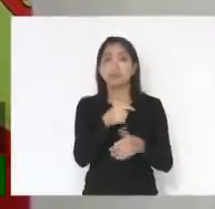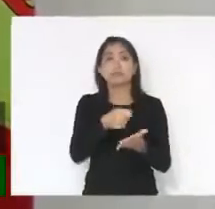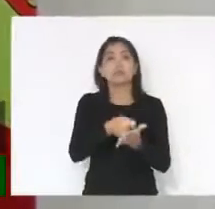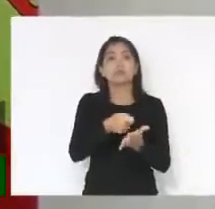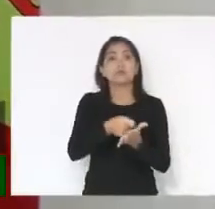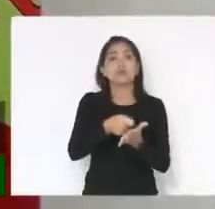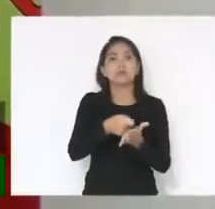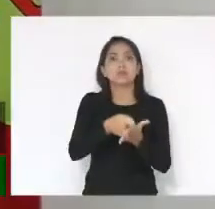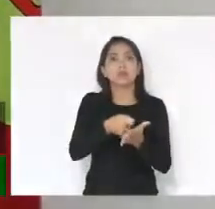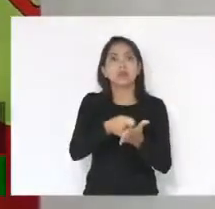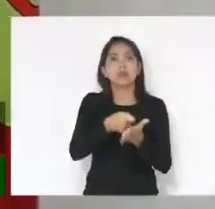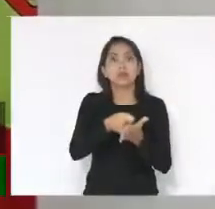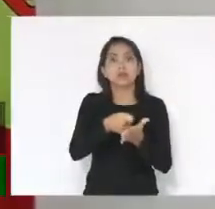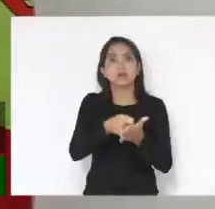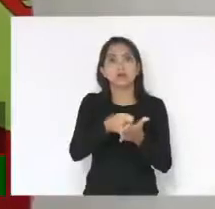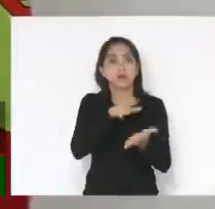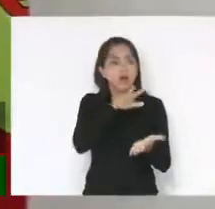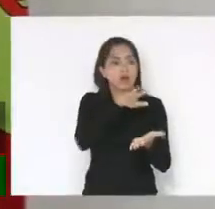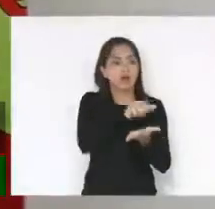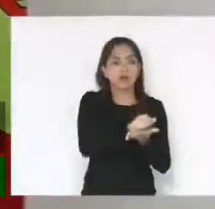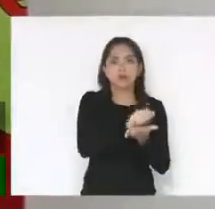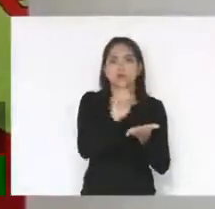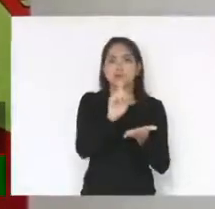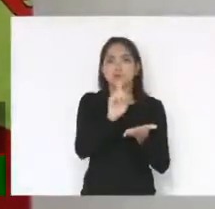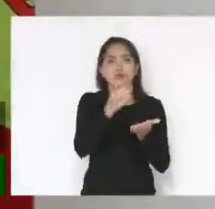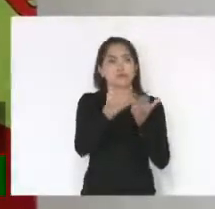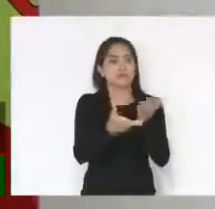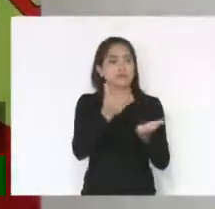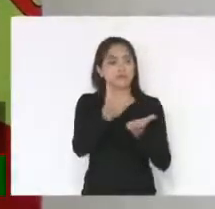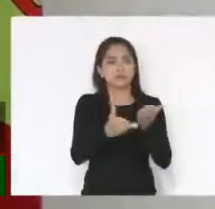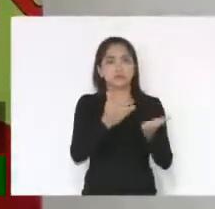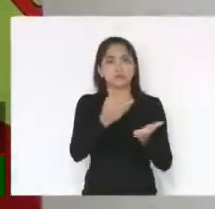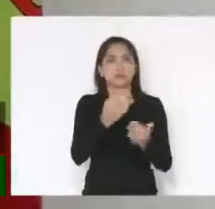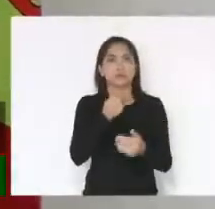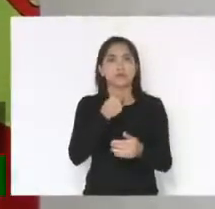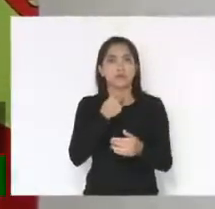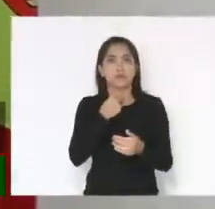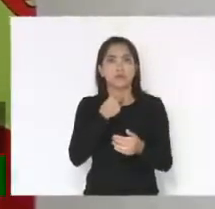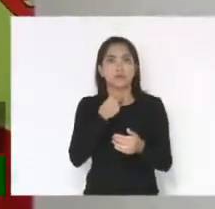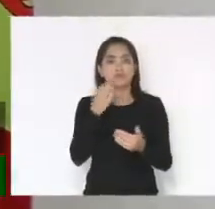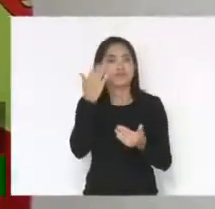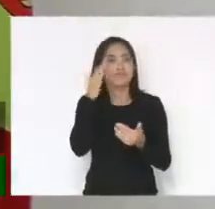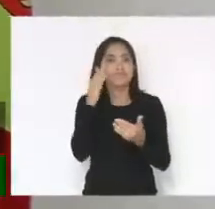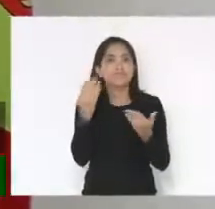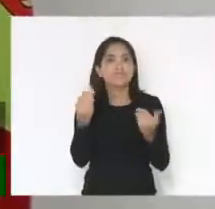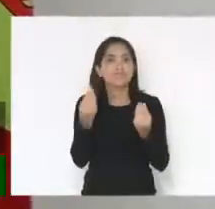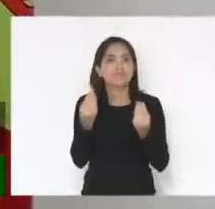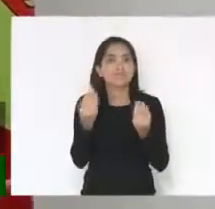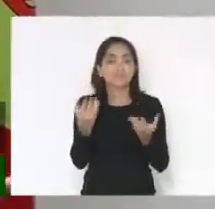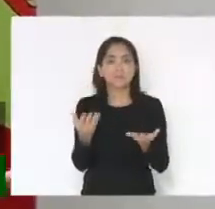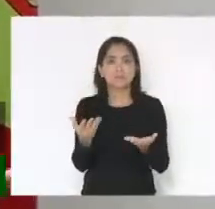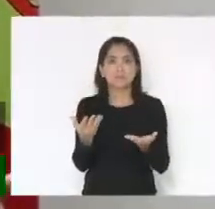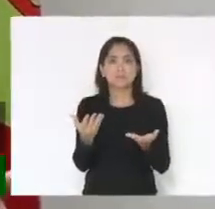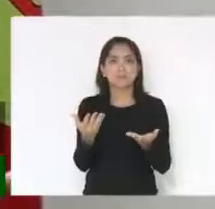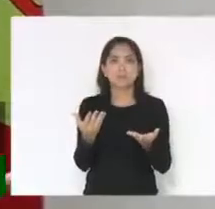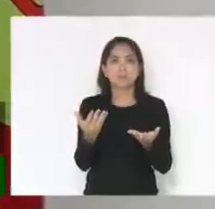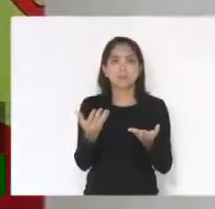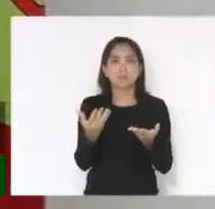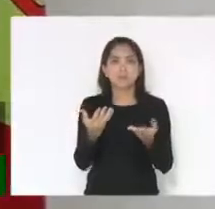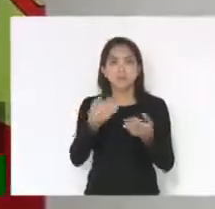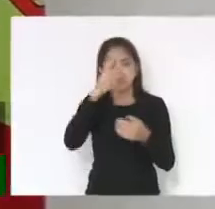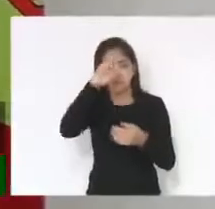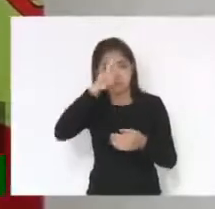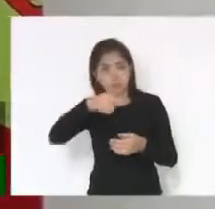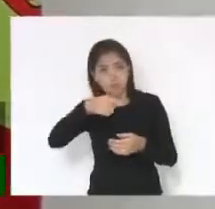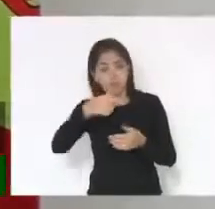obrigados a não registrar e não fazer atendimento. Não entendo isso, não entendo. Foi a ordem que eles